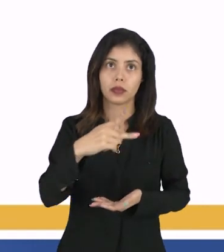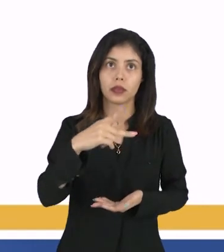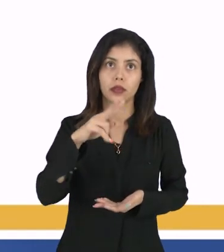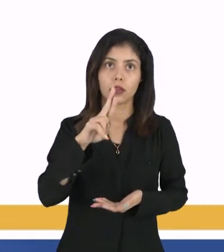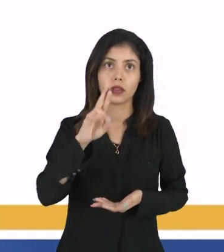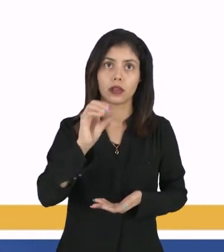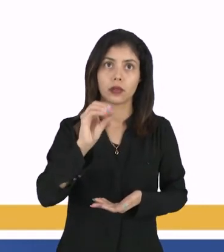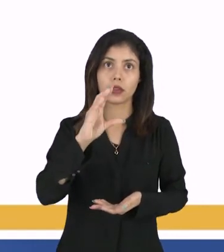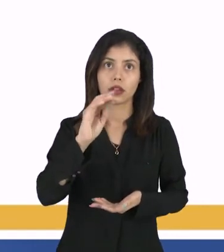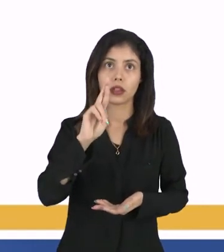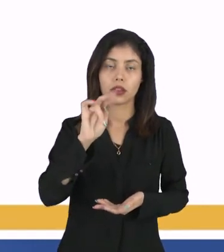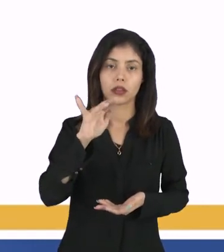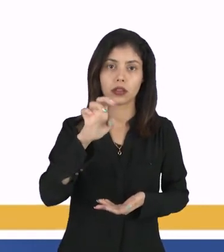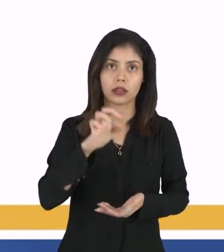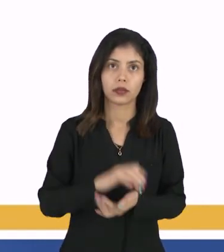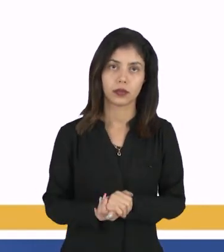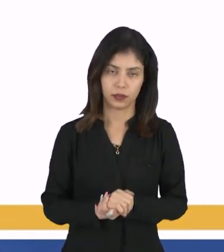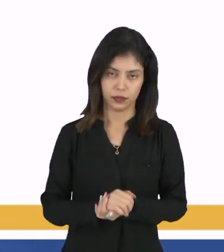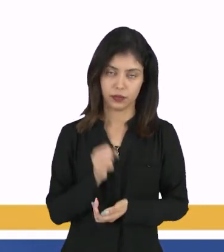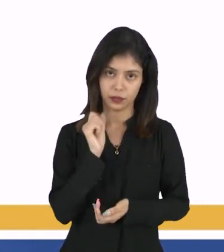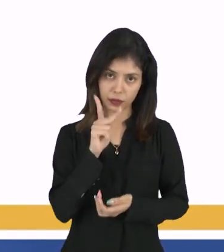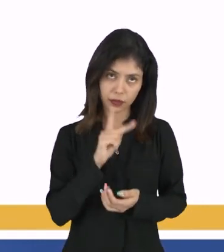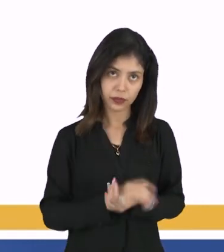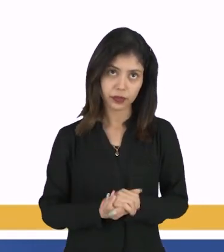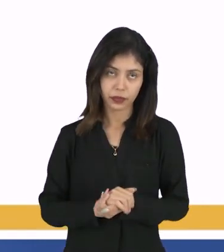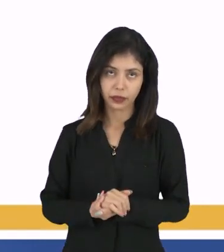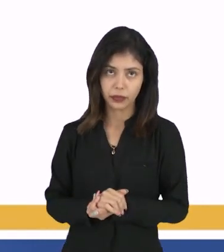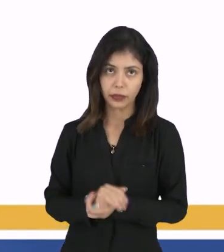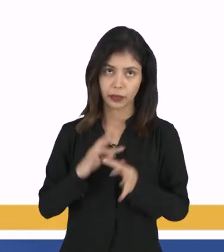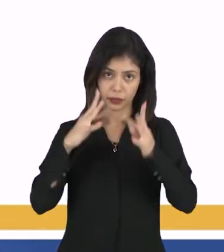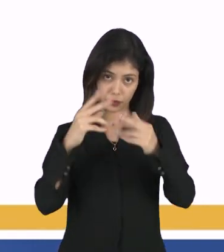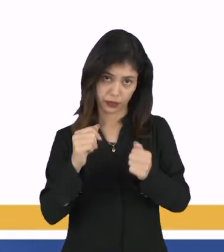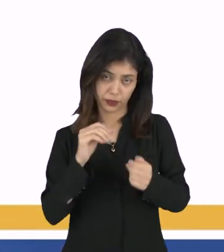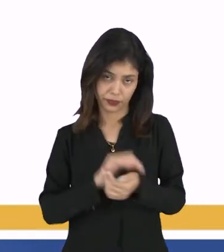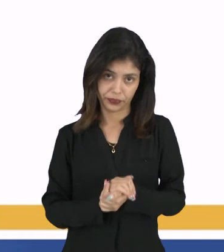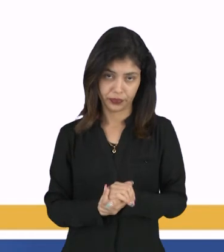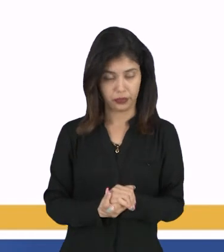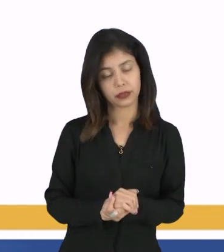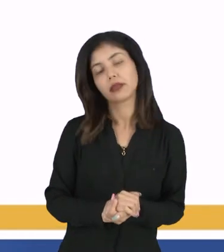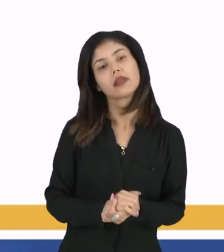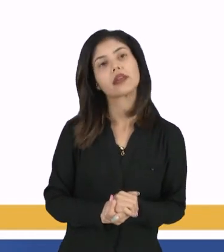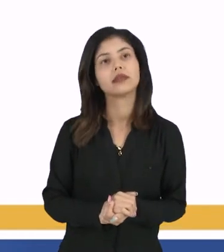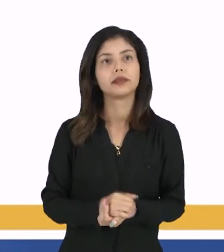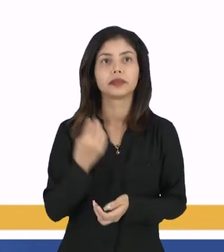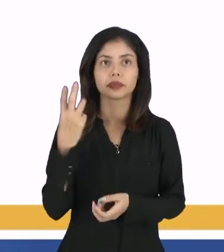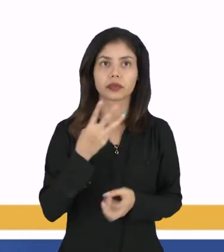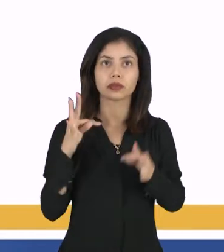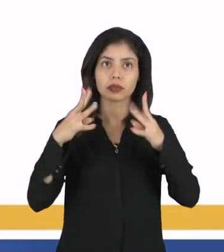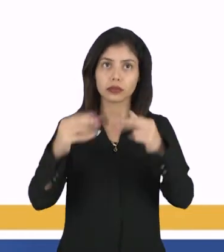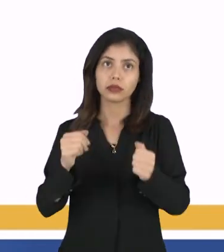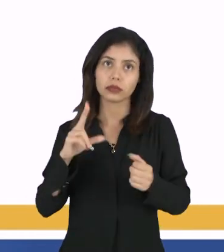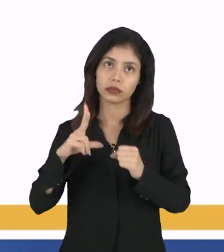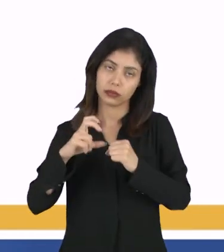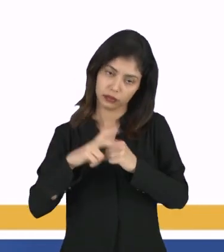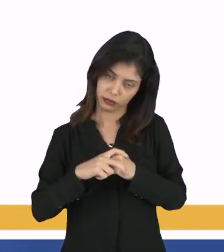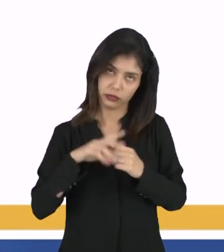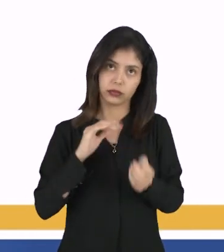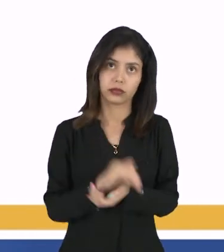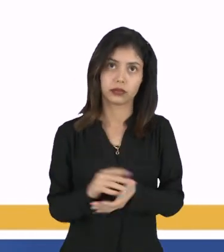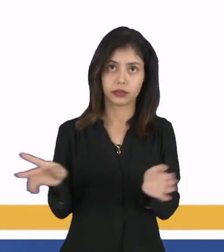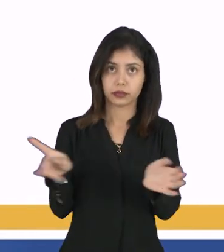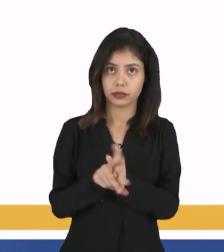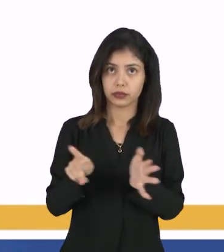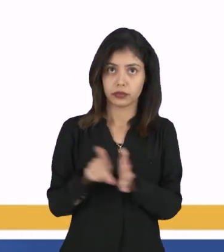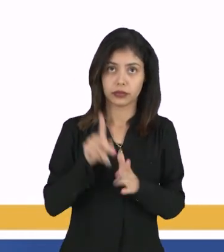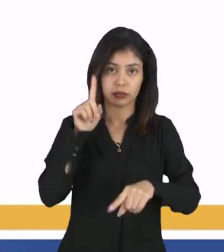organismos somente procariontes, tá? Todos os outros são eucariontes. 3. Todos os vírus são